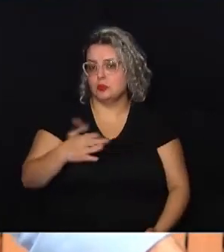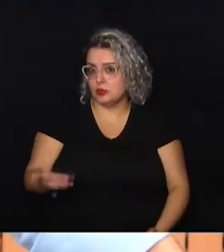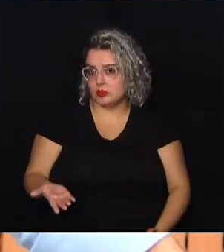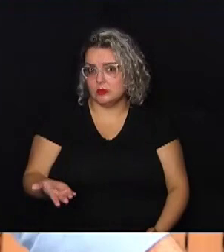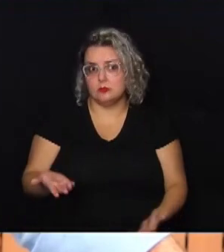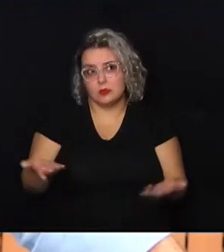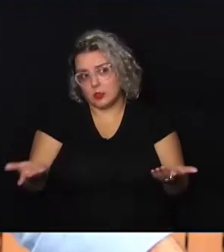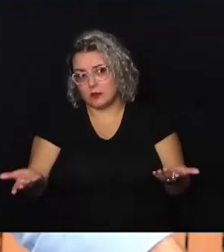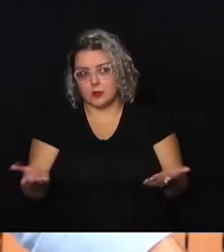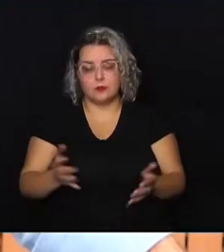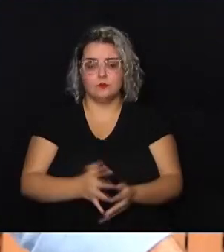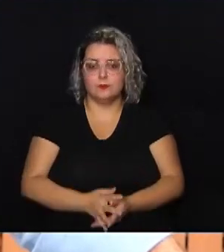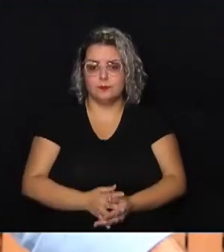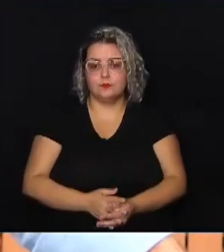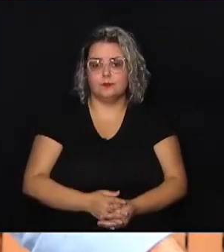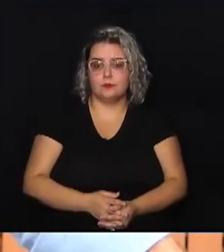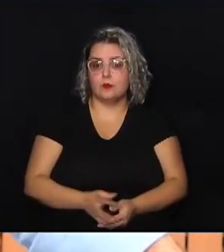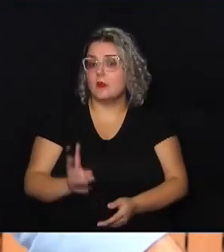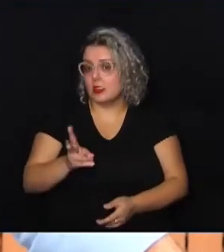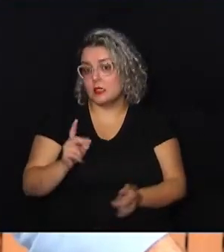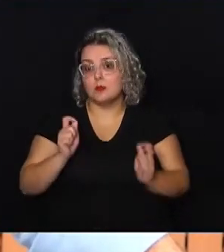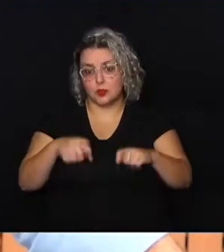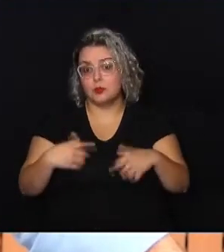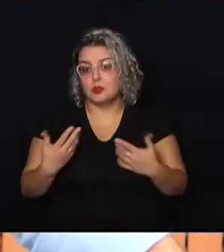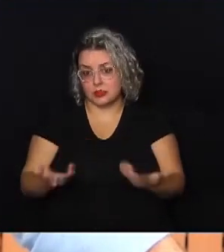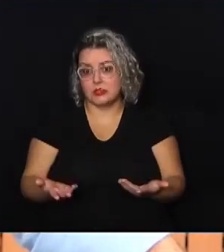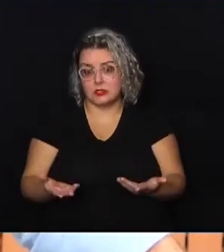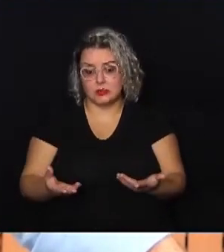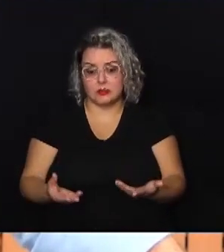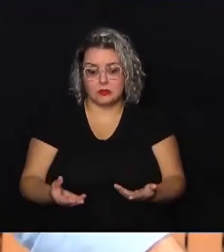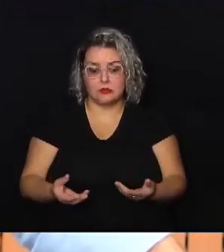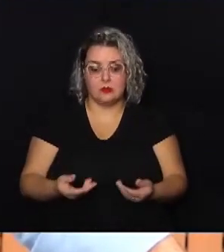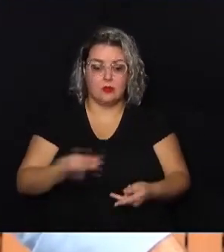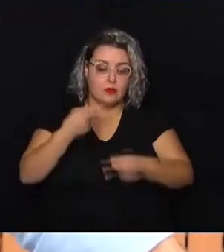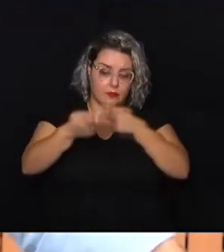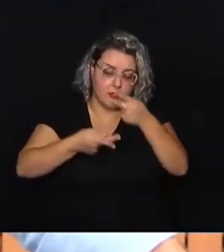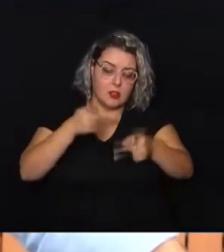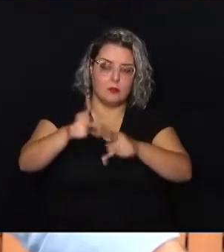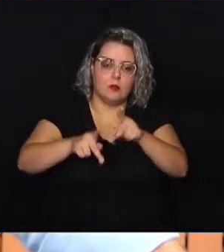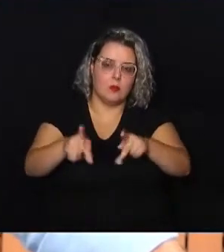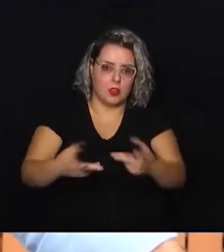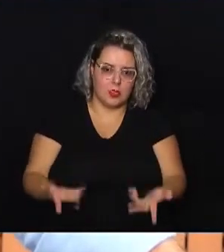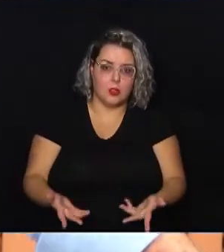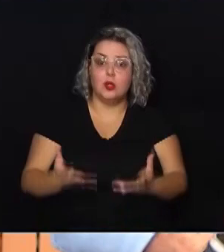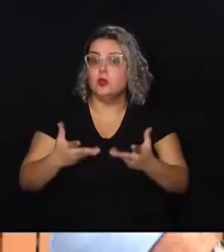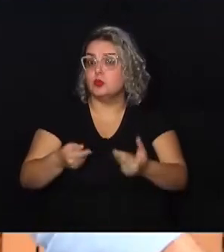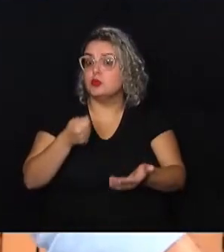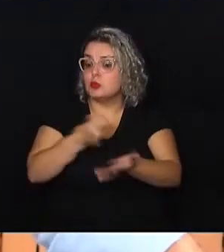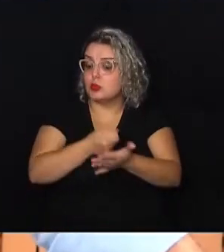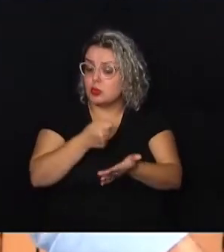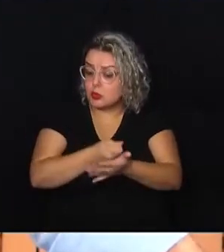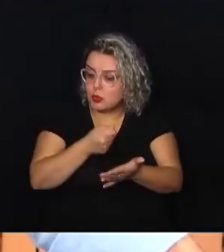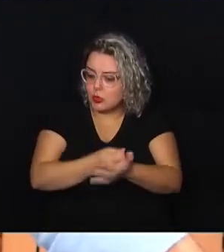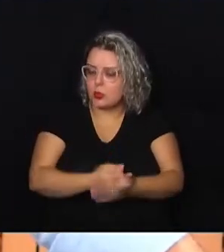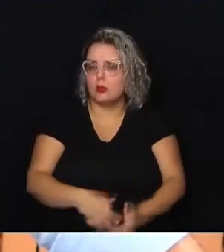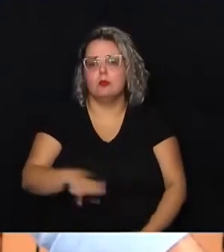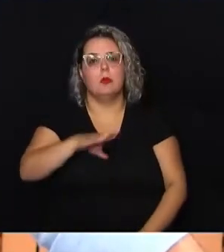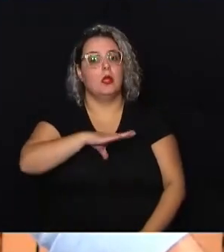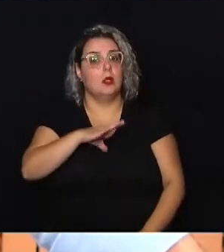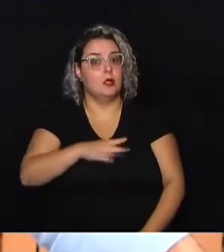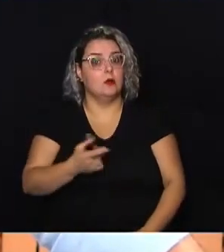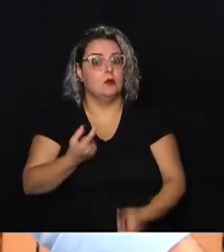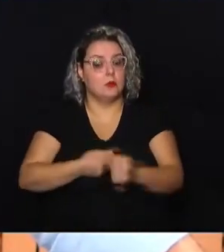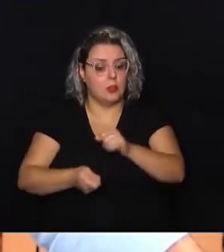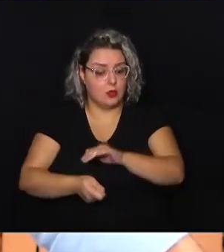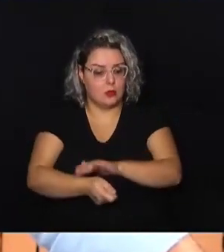gente sempre que possível passa aí a população que aquilo que é cobrado do município de